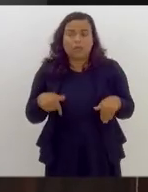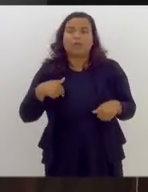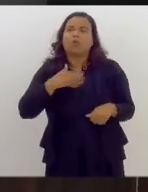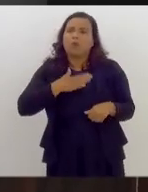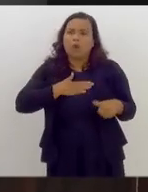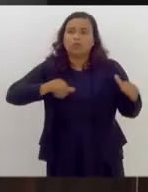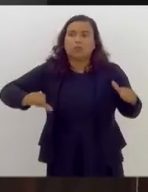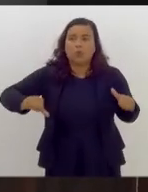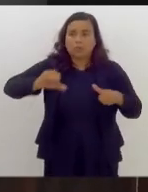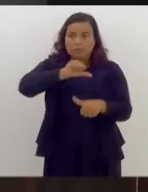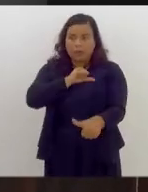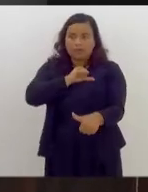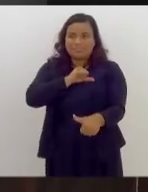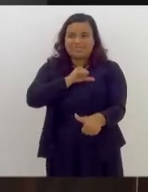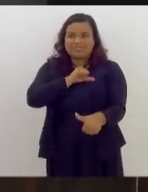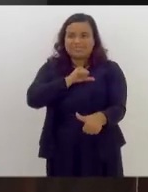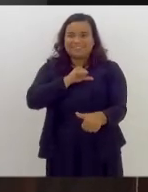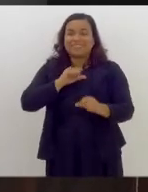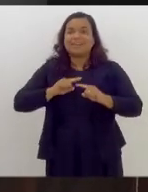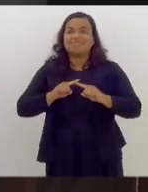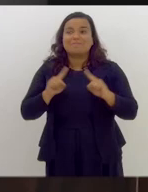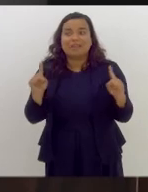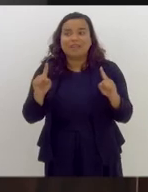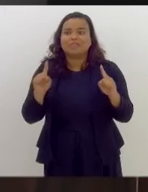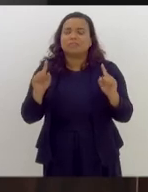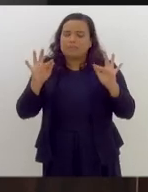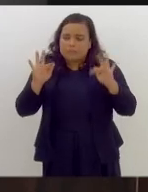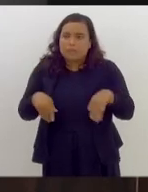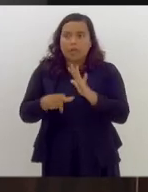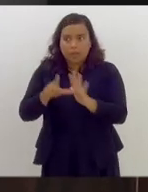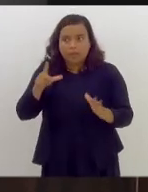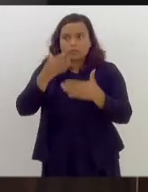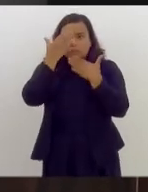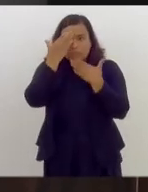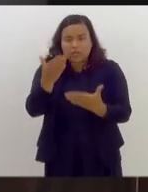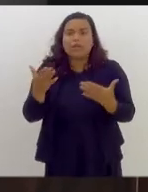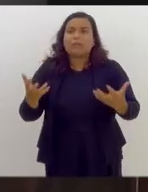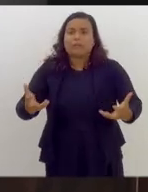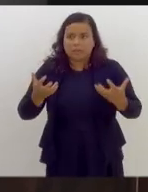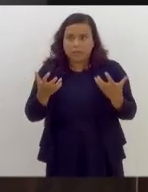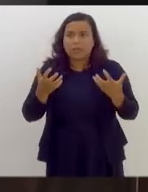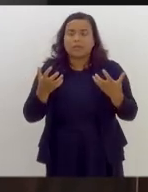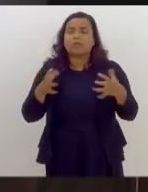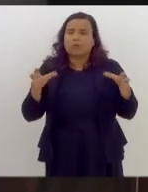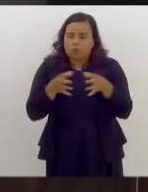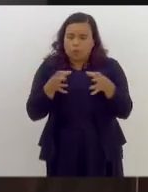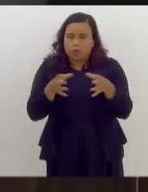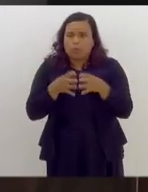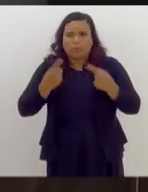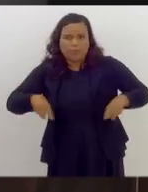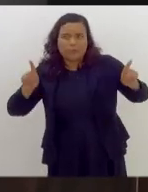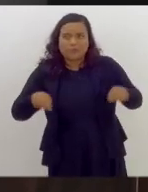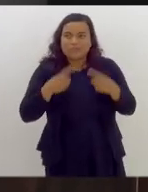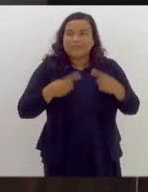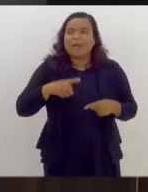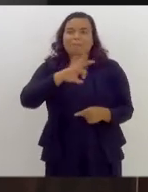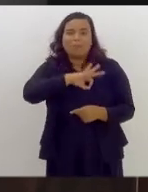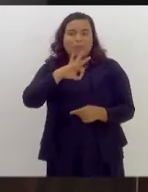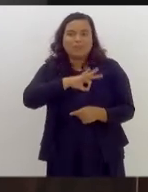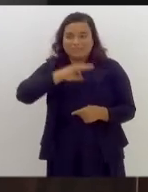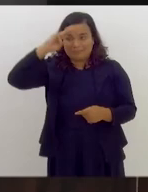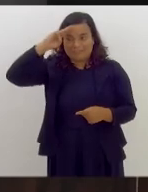fazer o contrário. Mas antes de encerrar, eu quero agradecer a banda da Polícia Militar, que está sempre aqui,